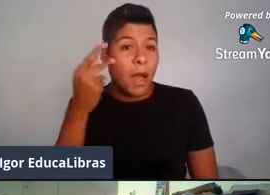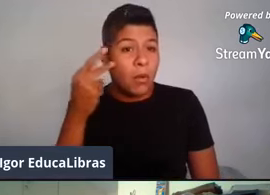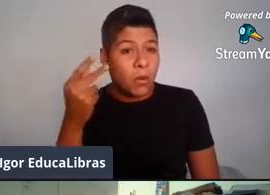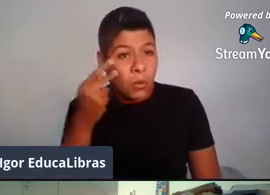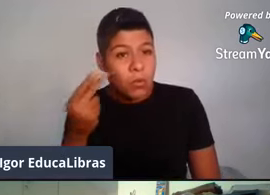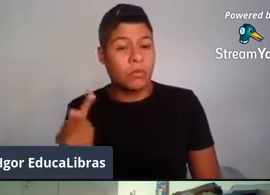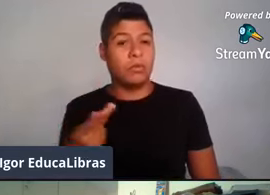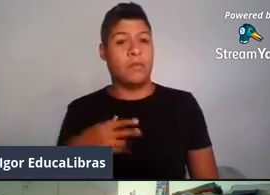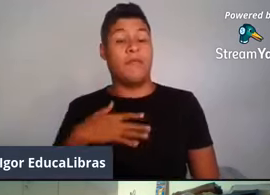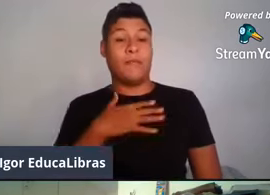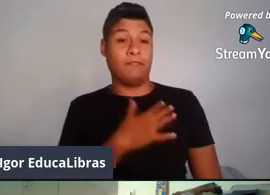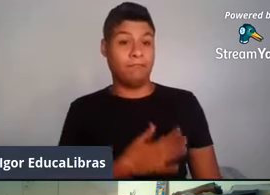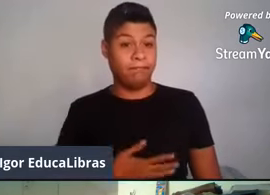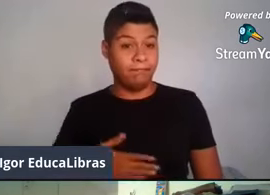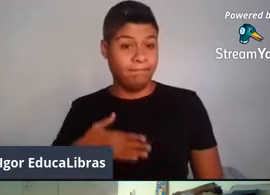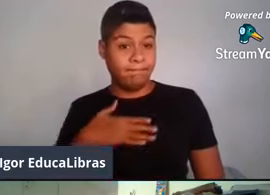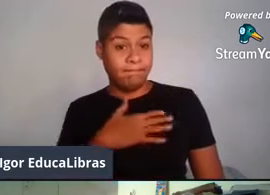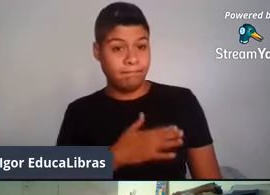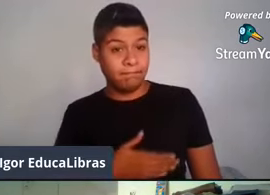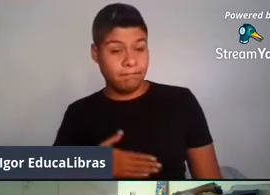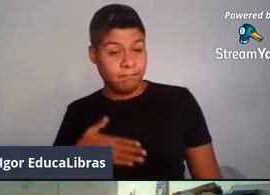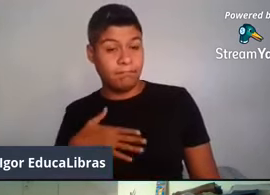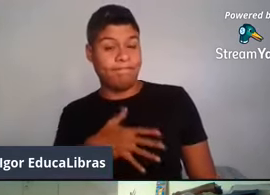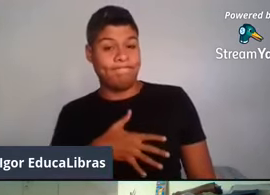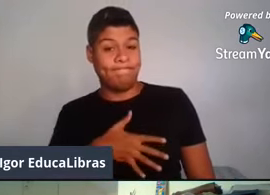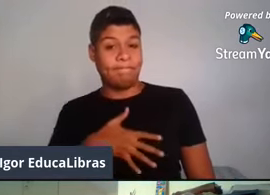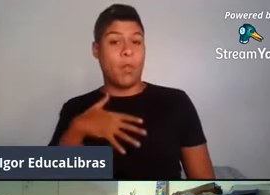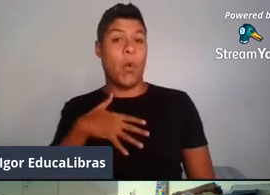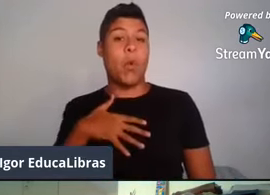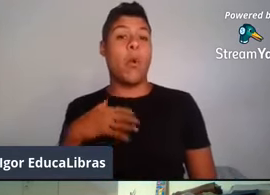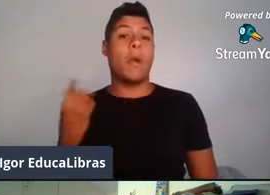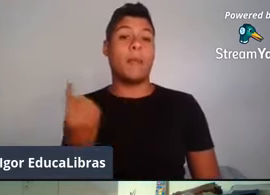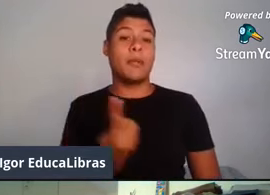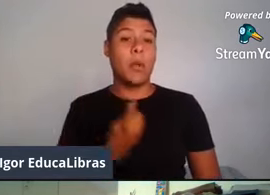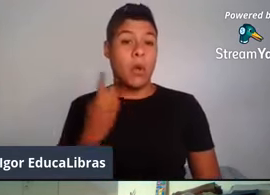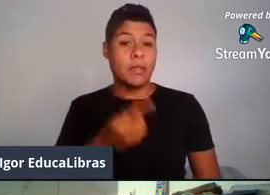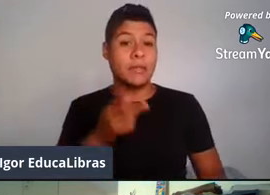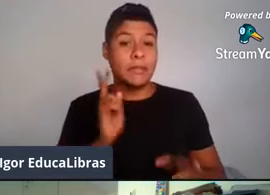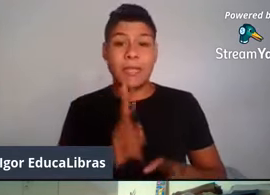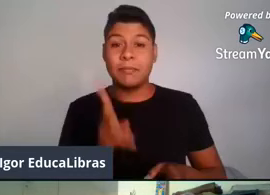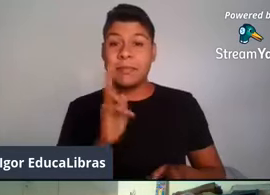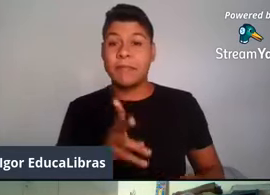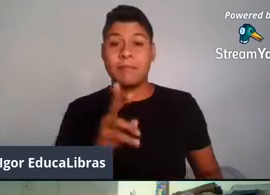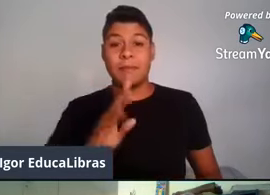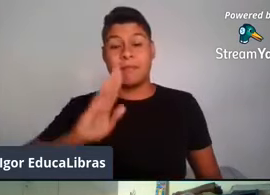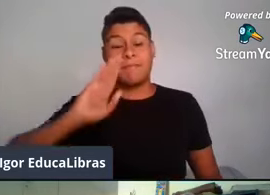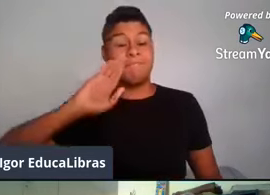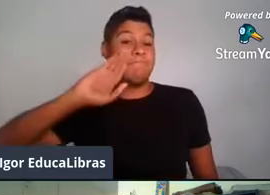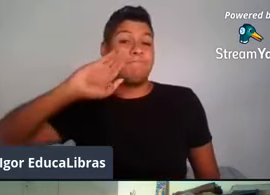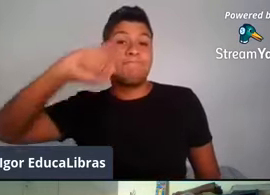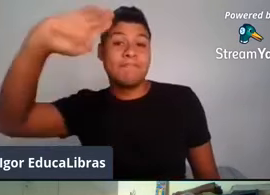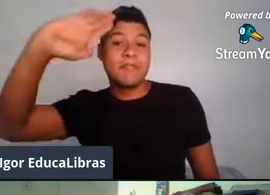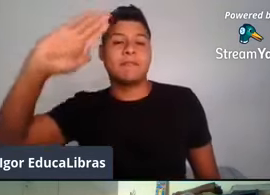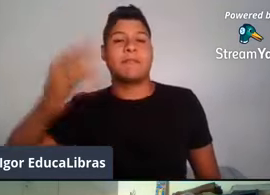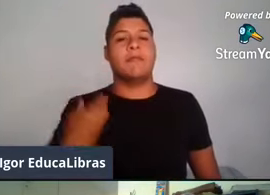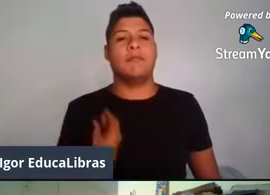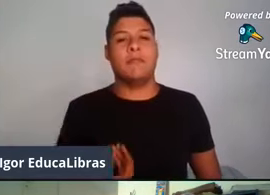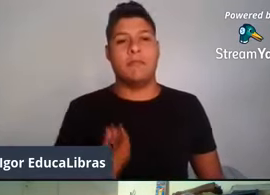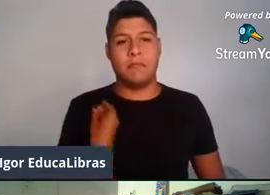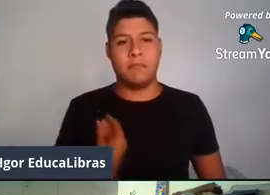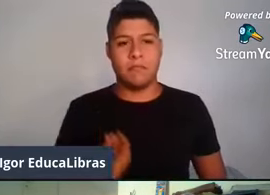felizmente, né, isso é uma honra para a gente, sempre na vanguarda, e na vanguarda do movimento político das pessoas com